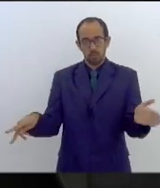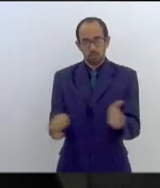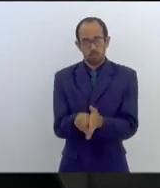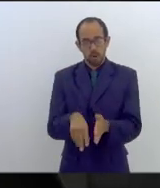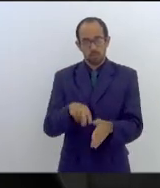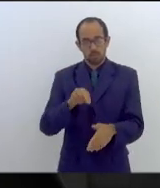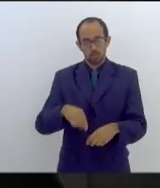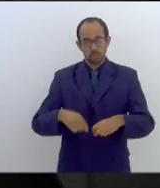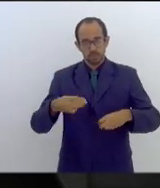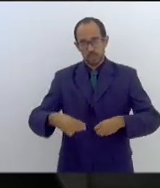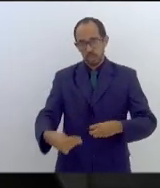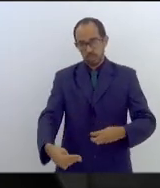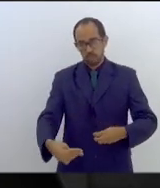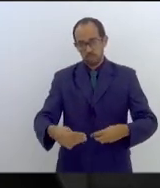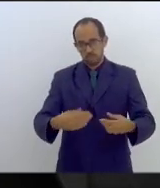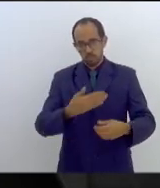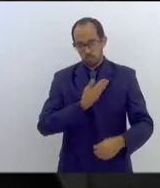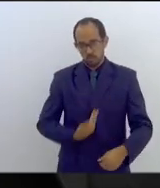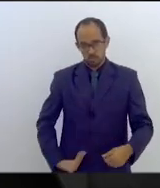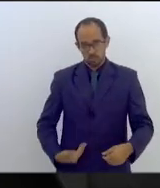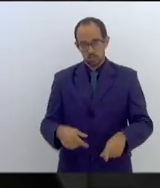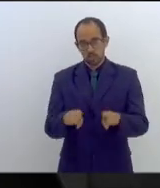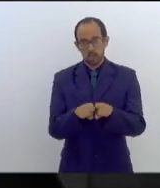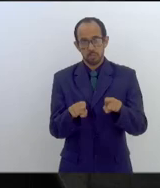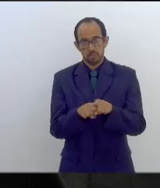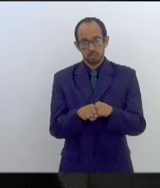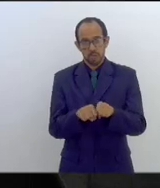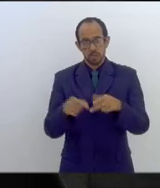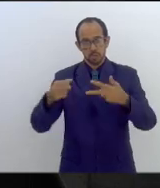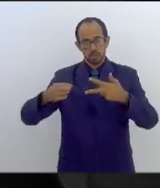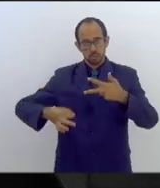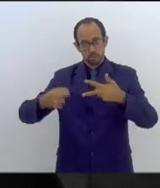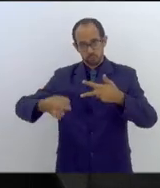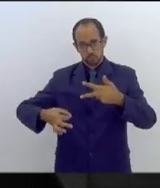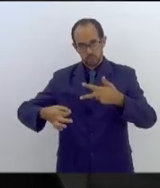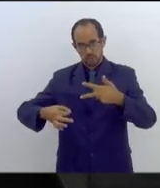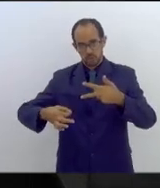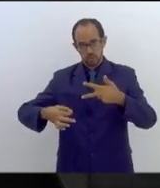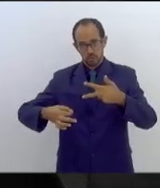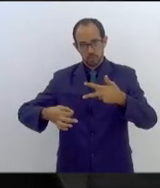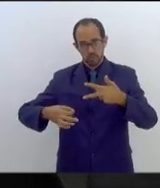do Poder Judiciário. Ainda assim, é bom lembrar que